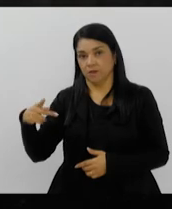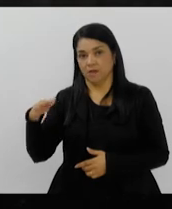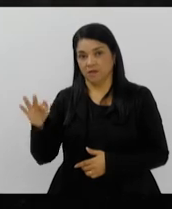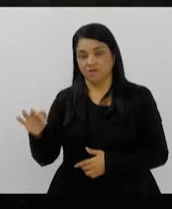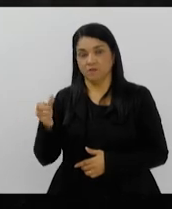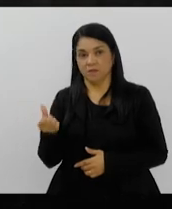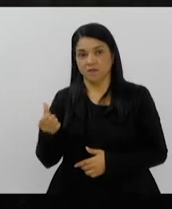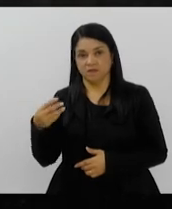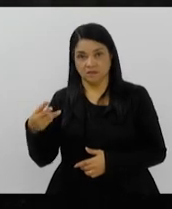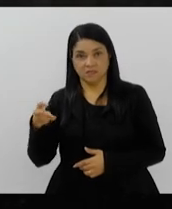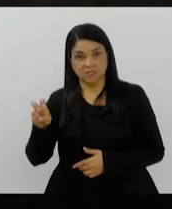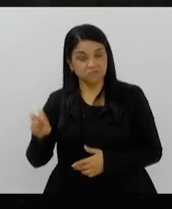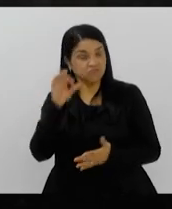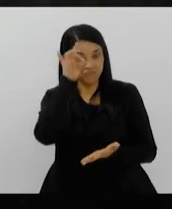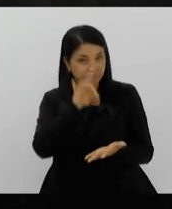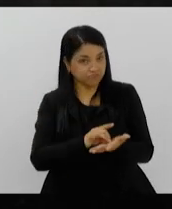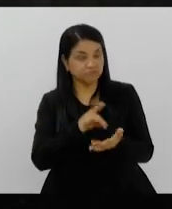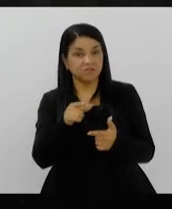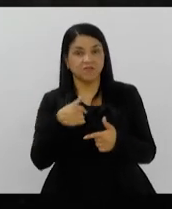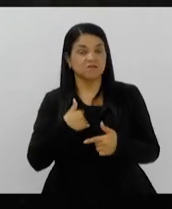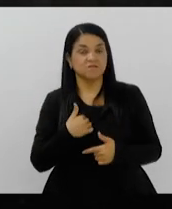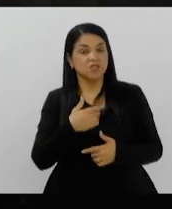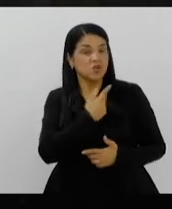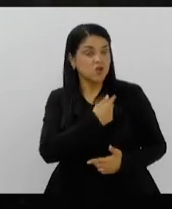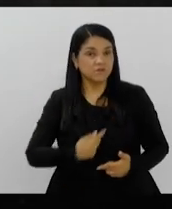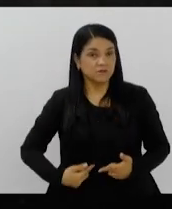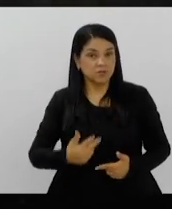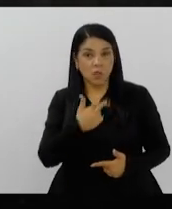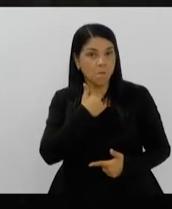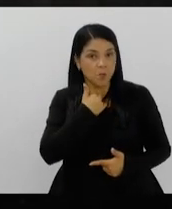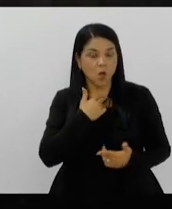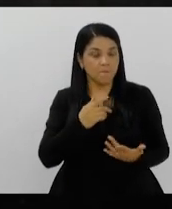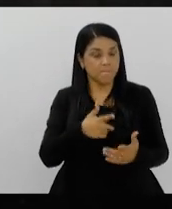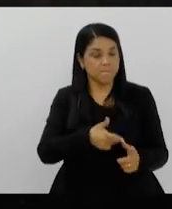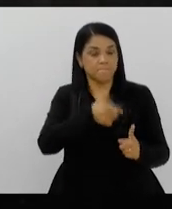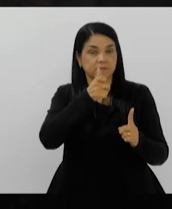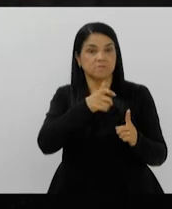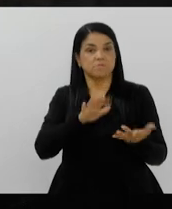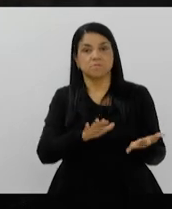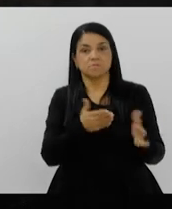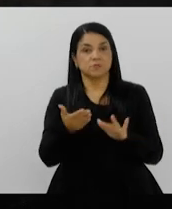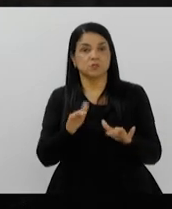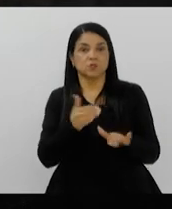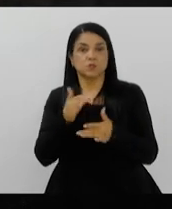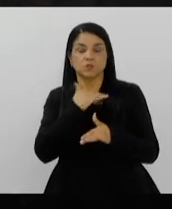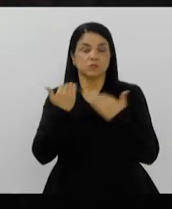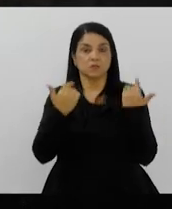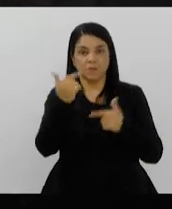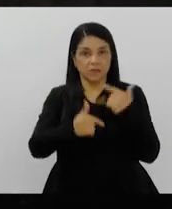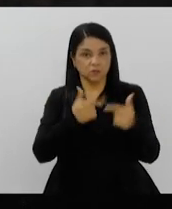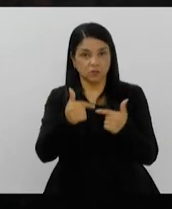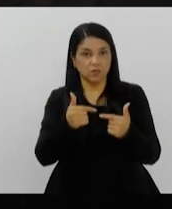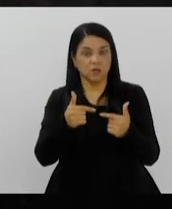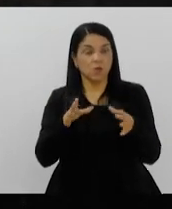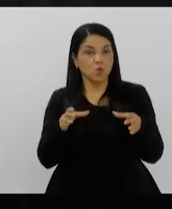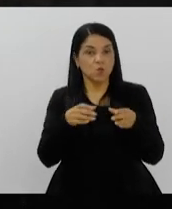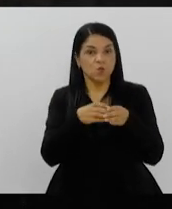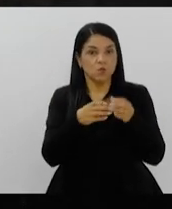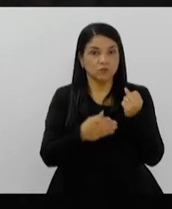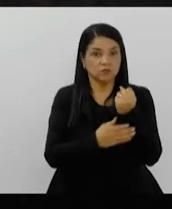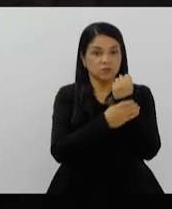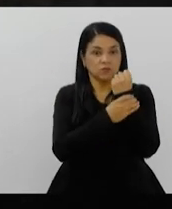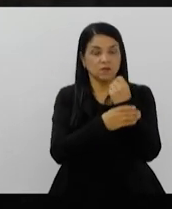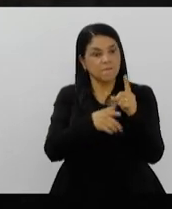é simples. Você não pode matar trabalhador. Você não pode colocar as forças de segurança a mirar